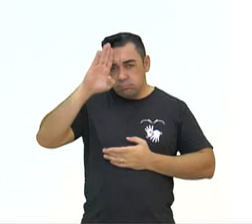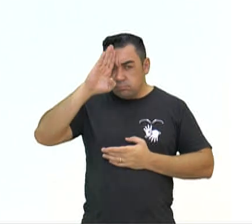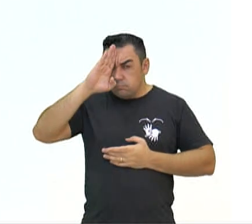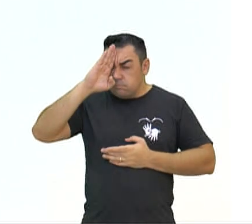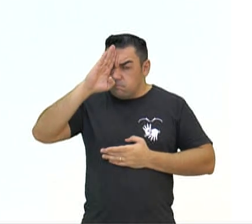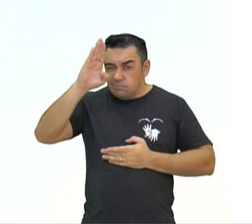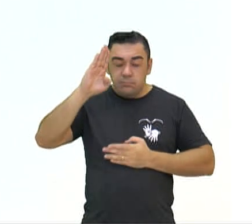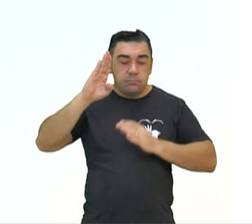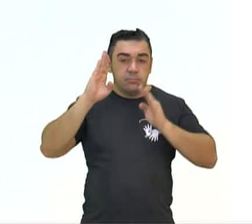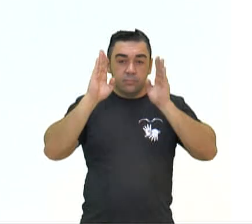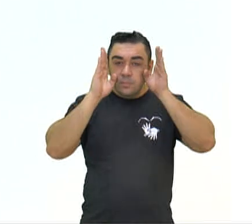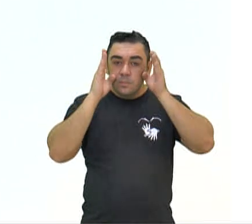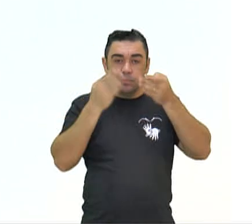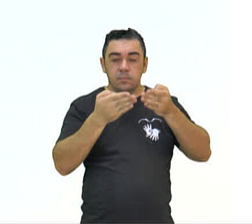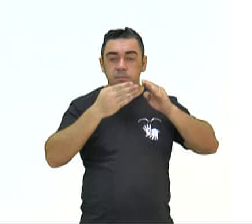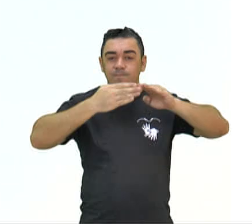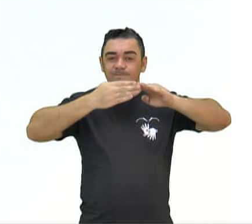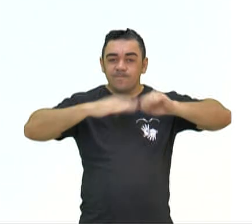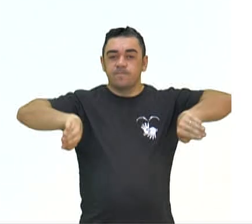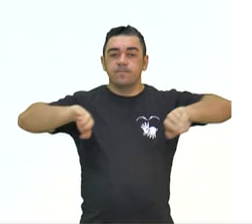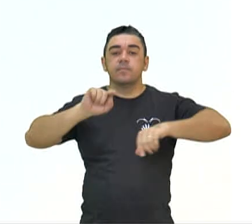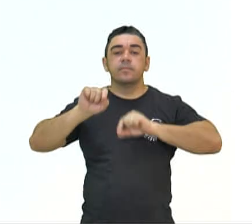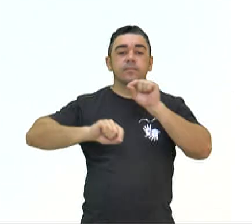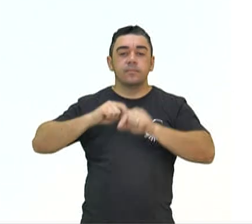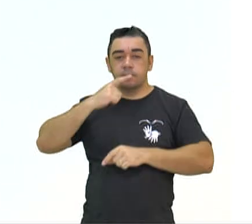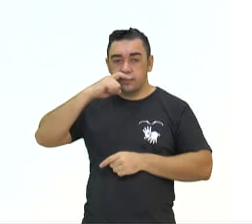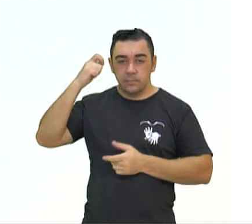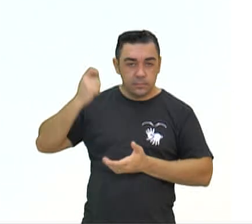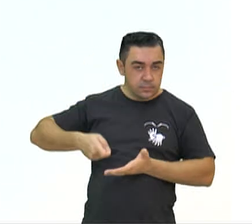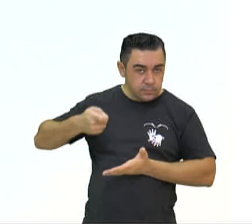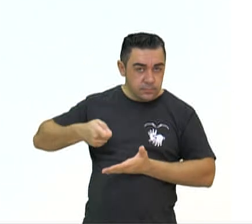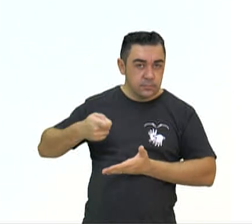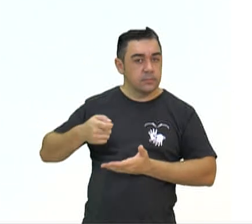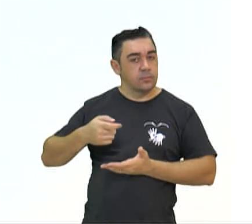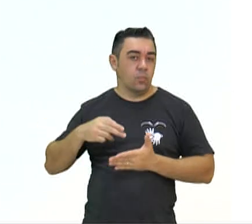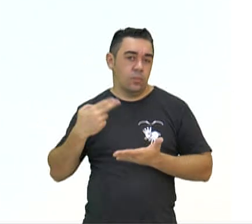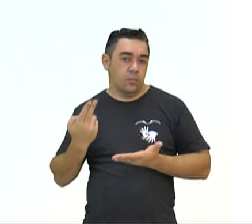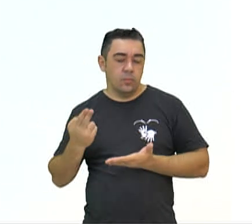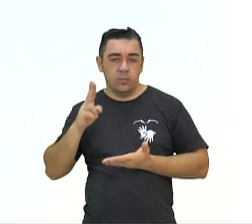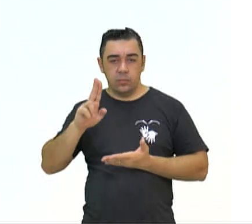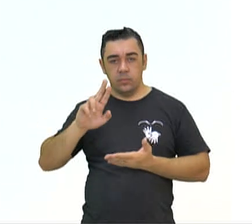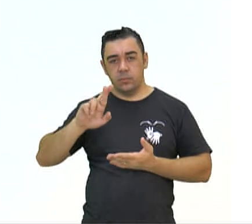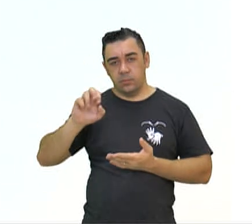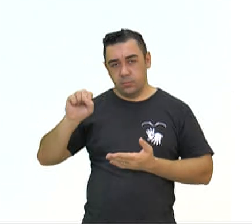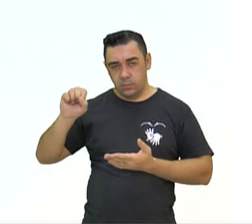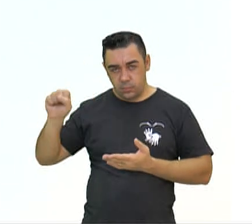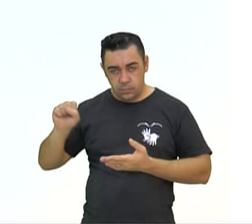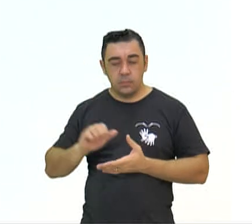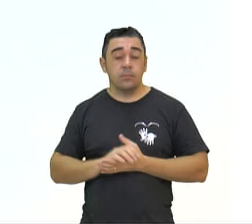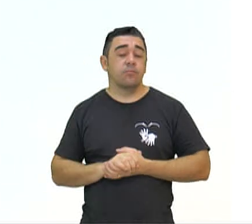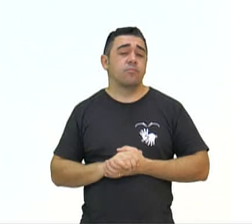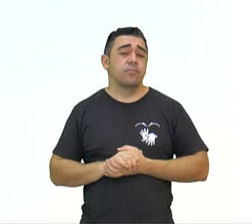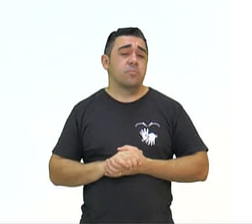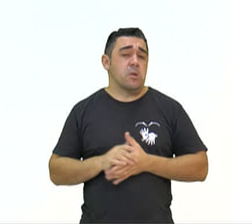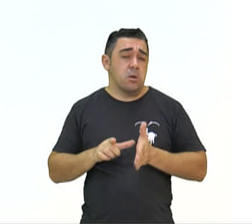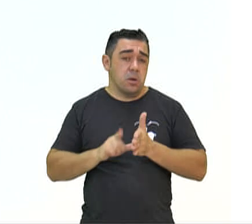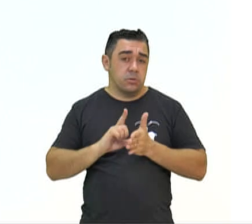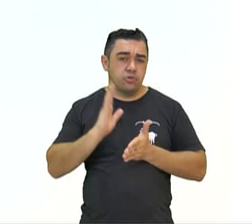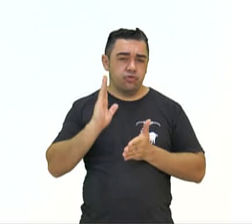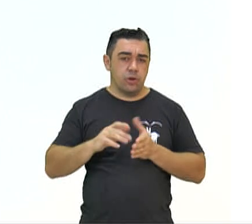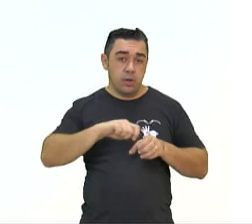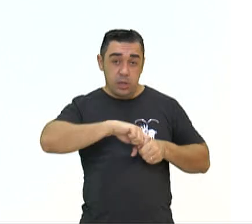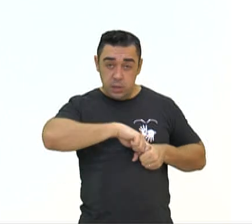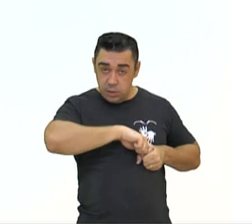foco separatista da Rússia, ou da Federação Russa. Após declarar-se